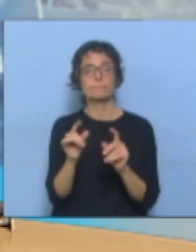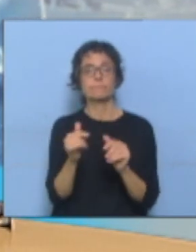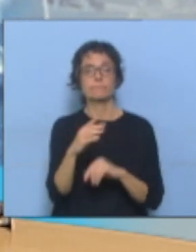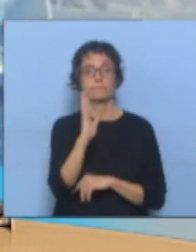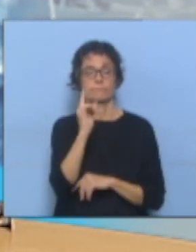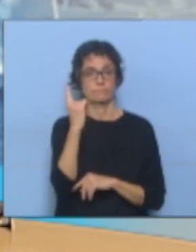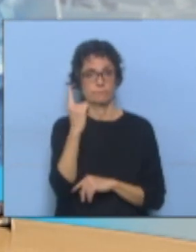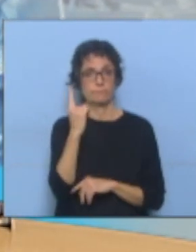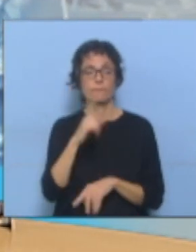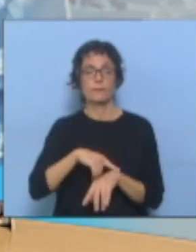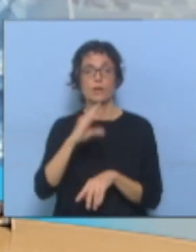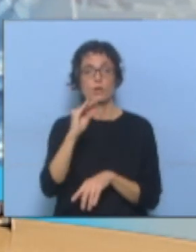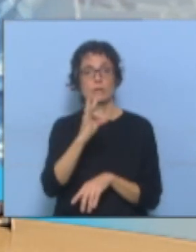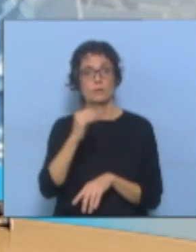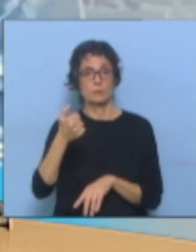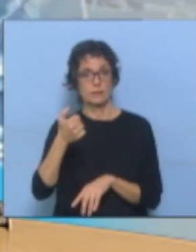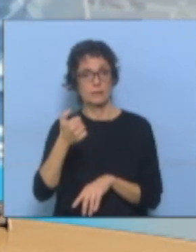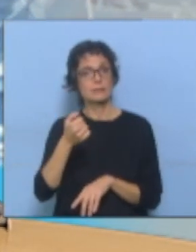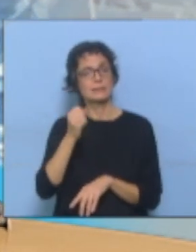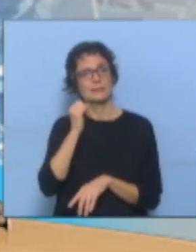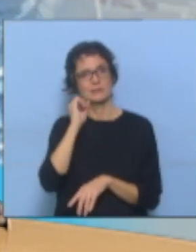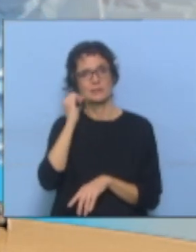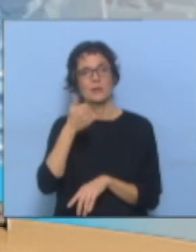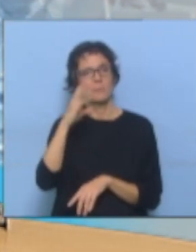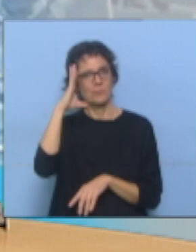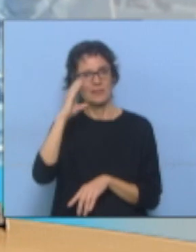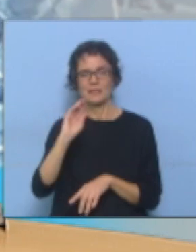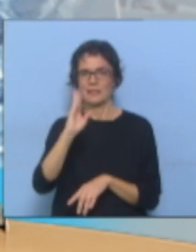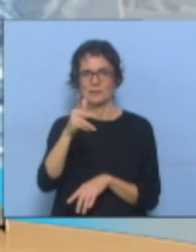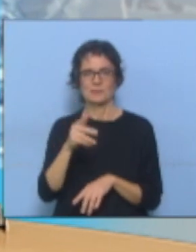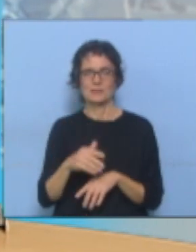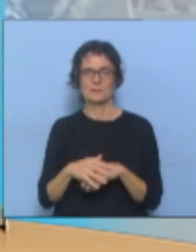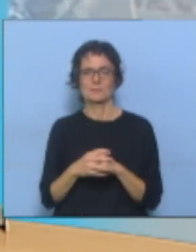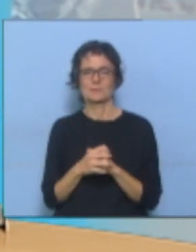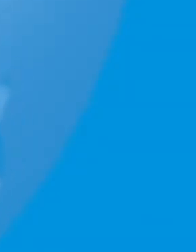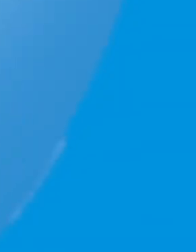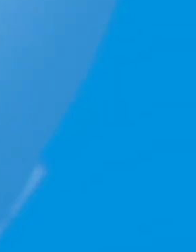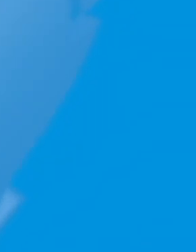Antena 1, quando forem 22h45. Votos de uma ótima tarde. Até amanhã, se Deus quiser.